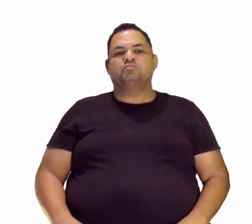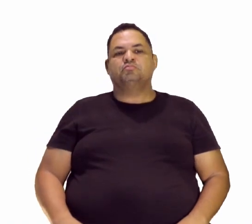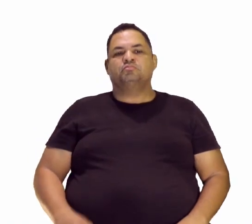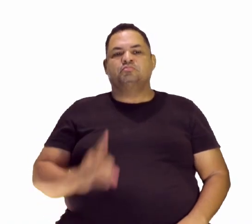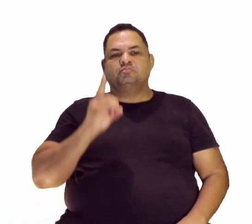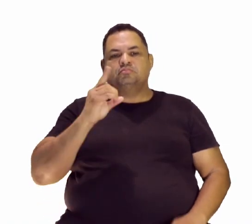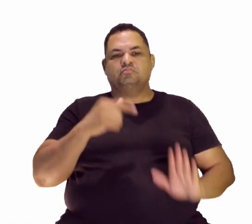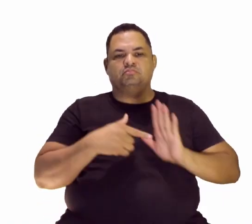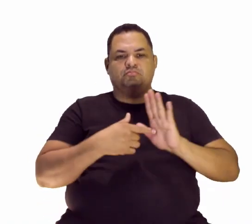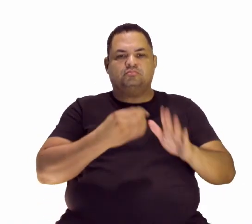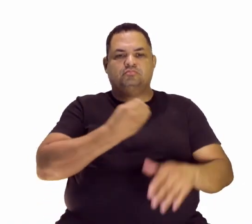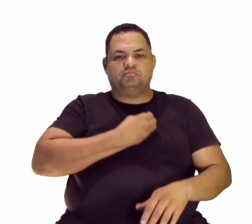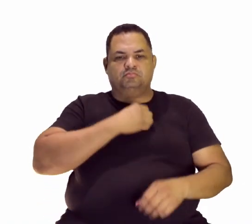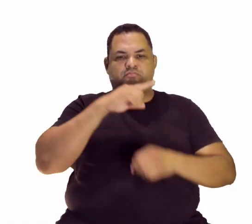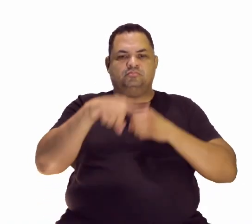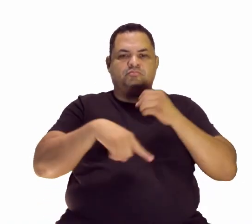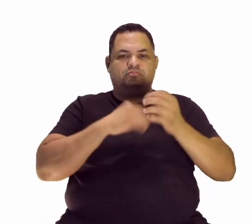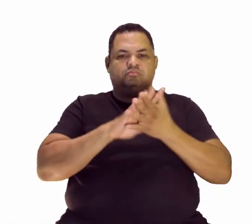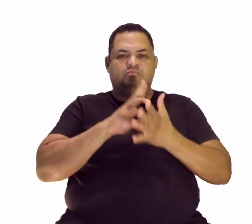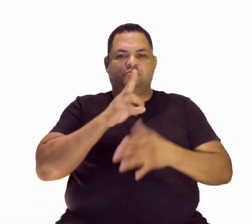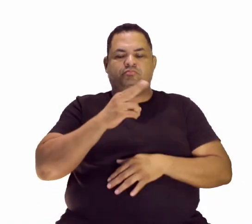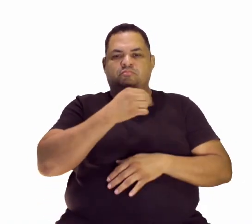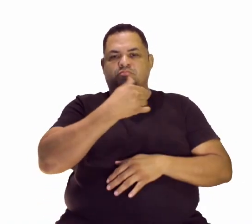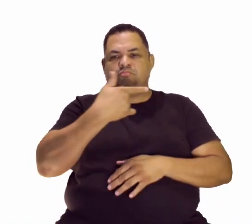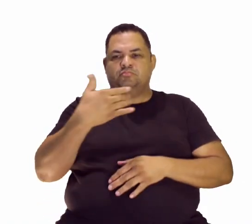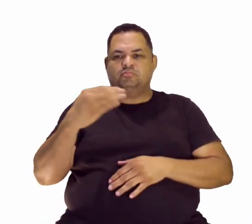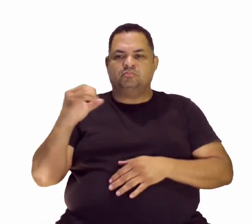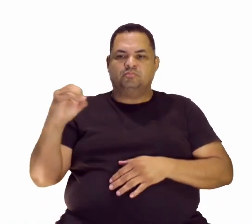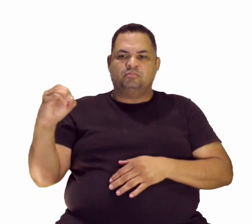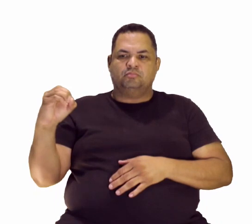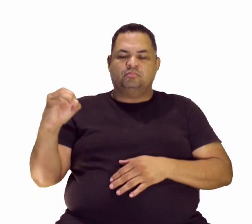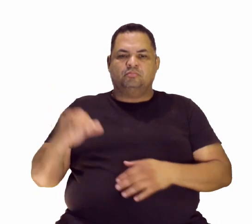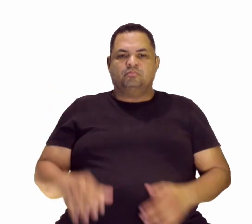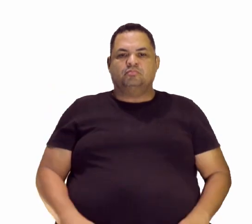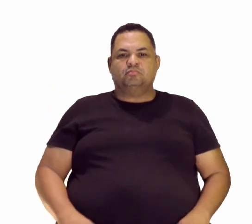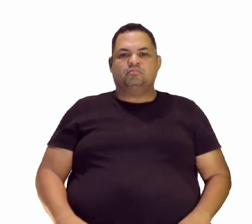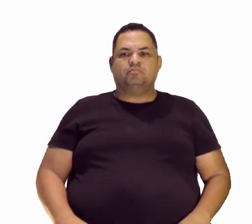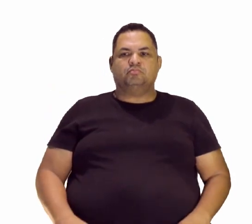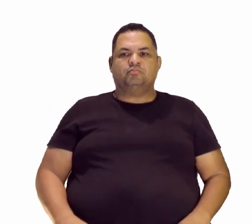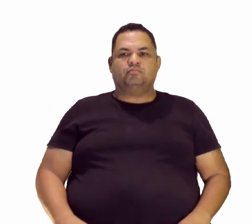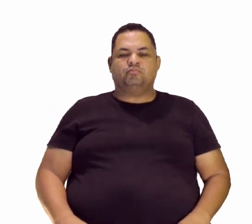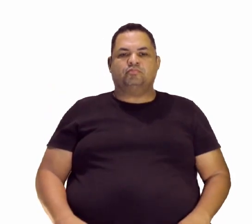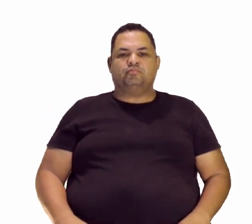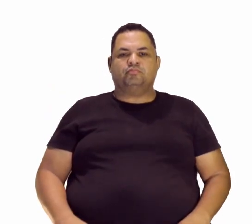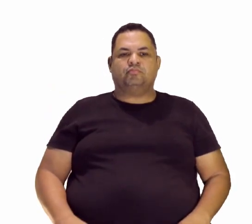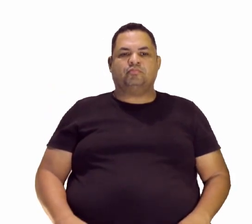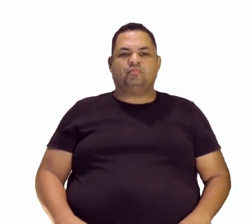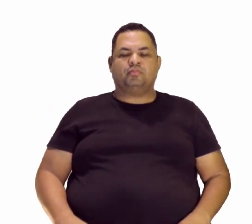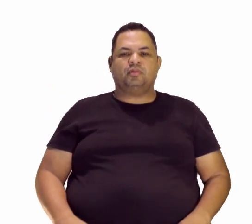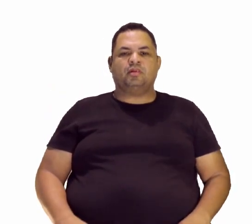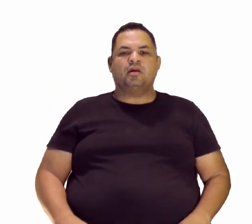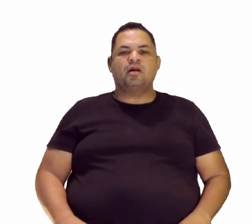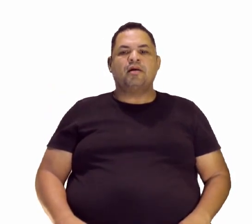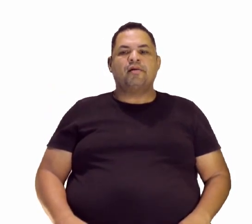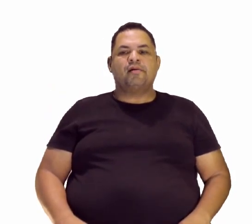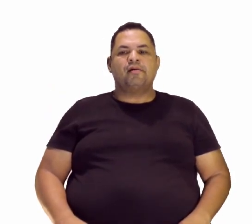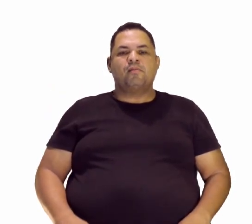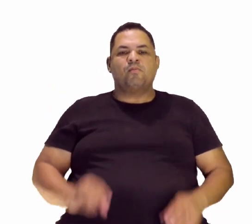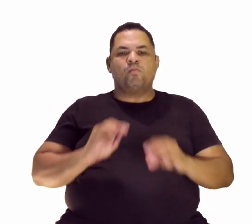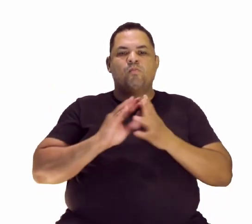Letra D, apresenta número atômico igual a 200? Não, 200 significa a